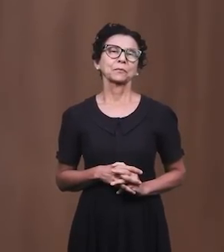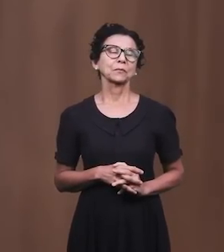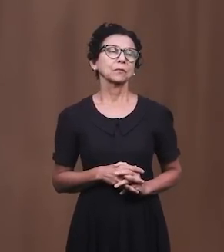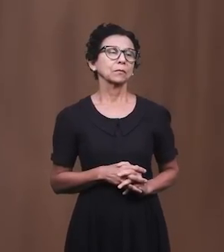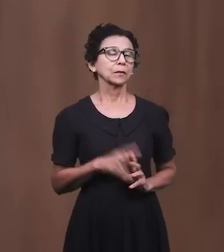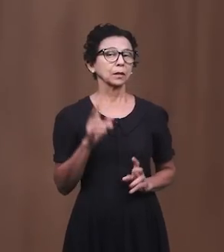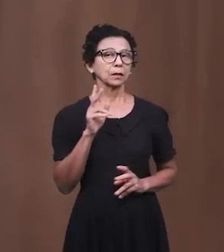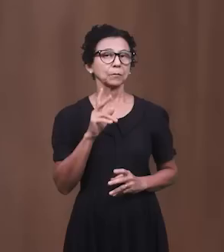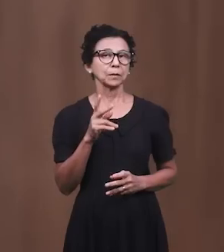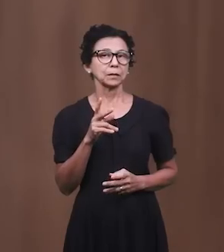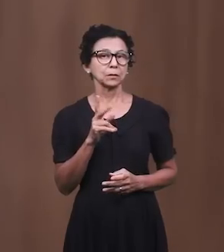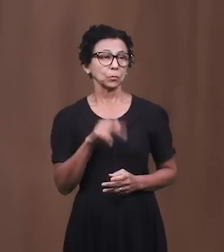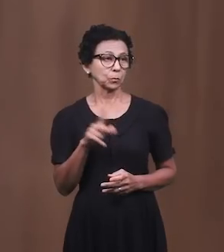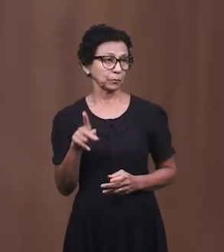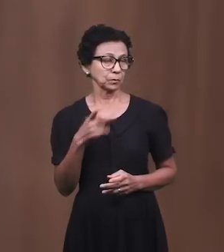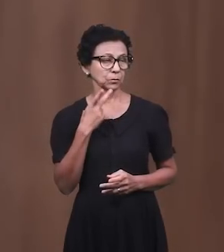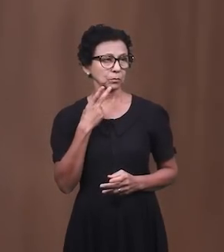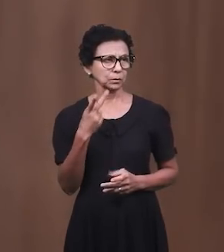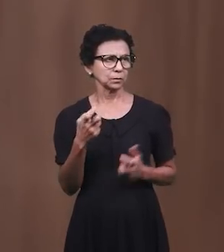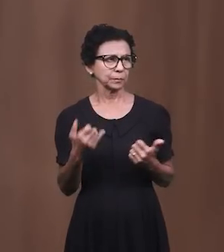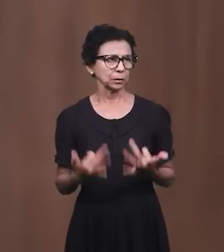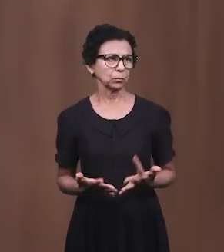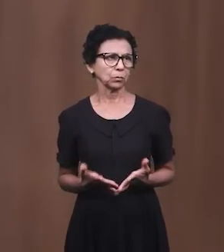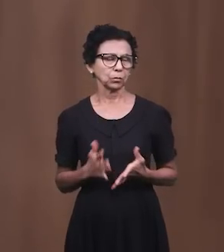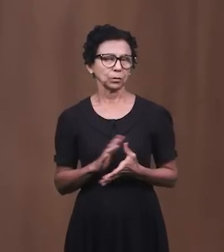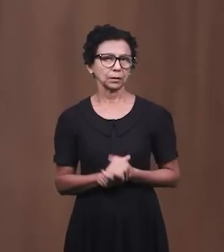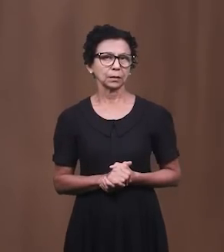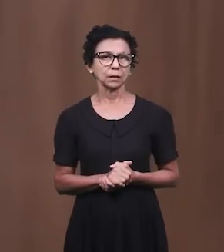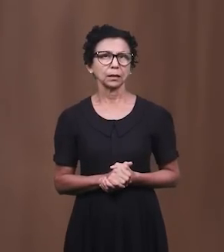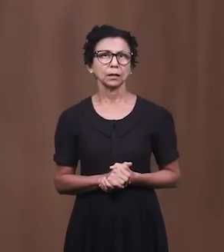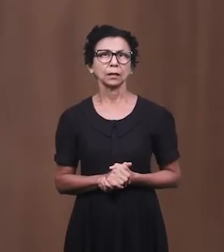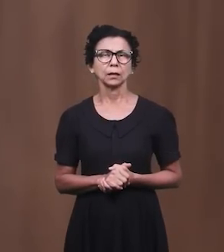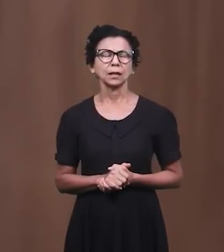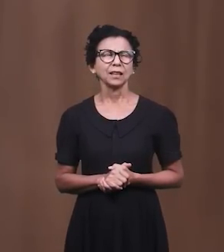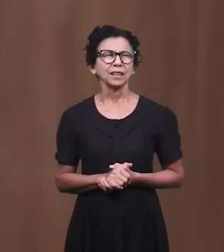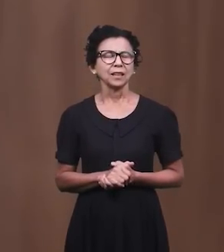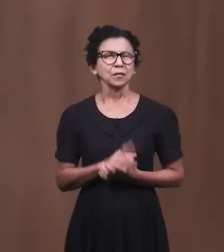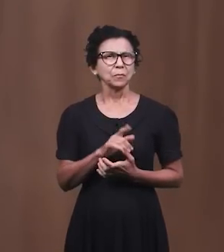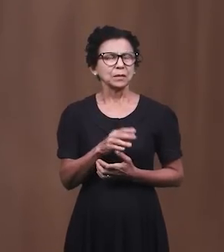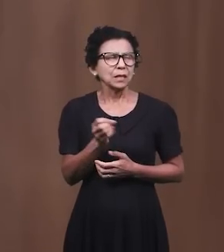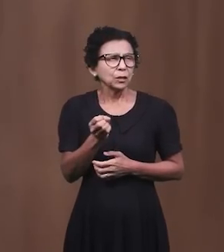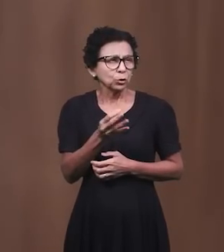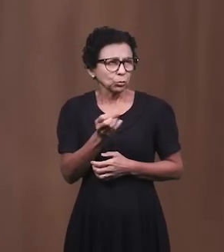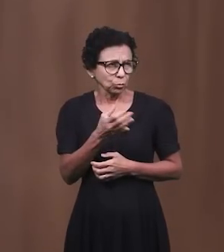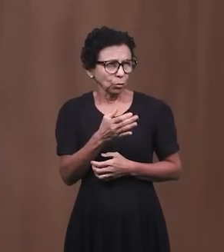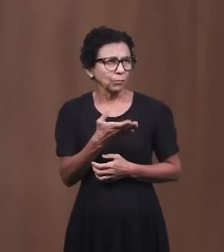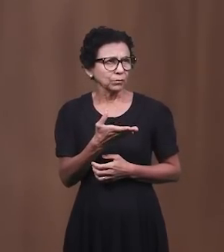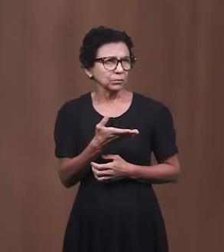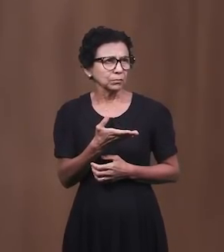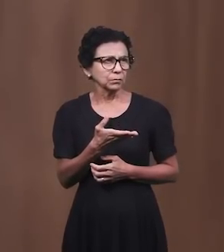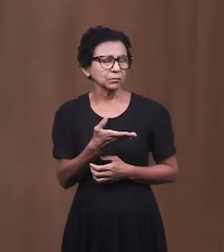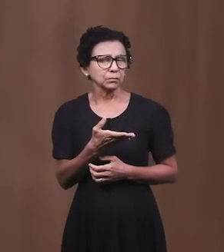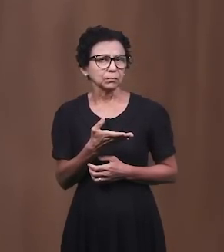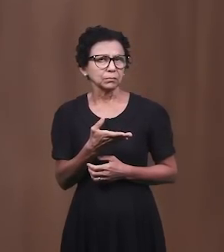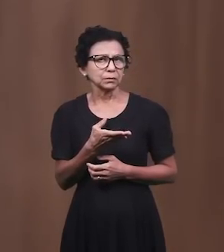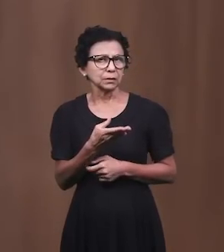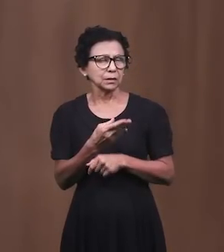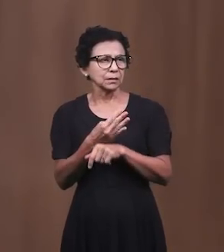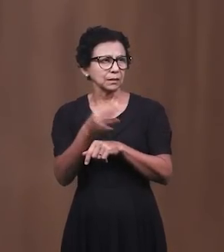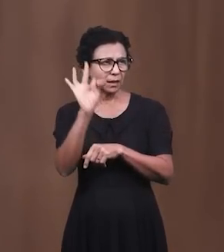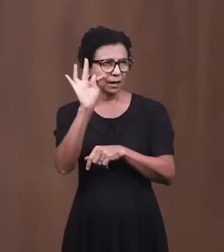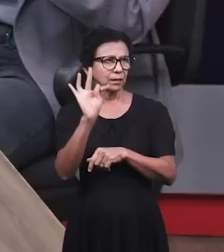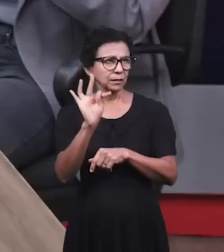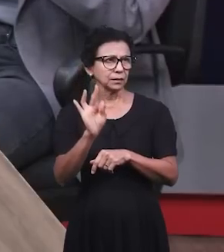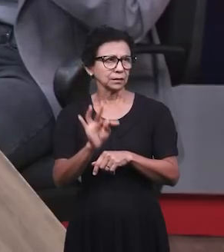o professor Marcos falar sobre isso, mas não se trata de algo que seja recente, Acho que tem um determinado tempo. Acho que também